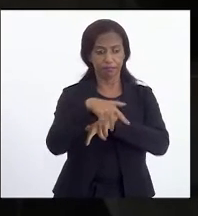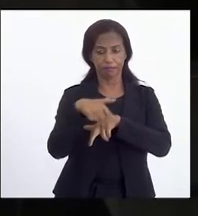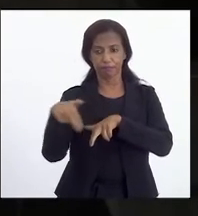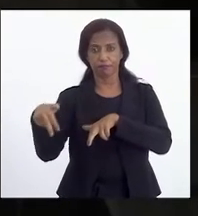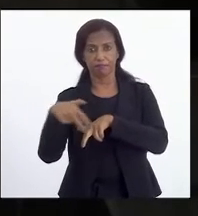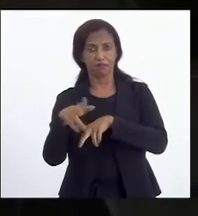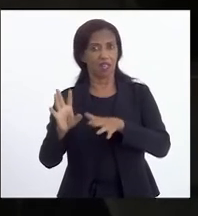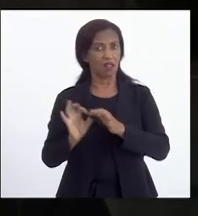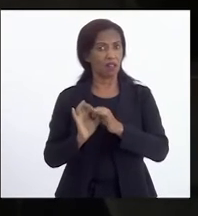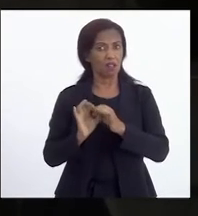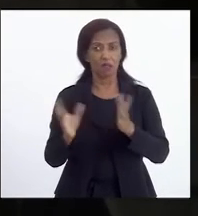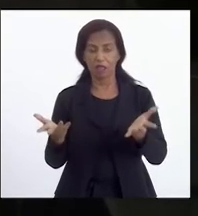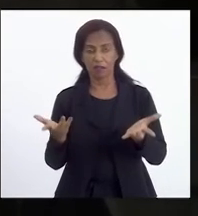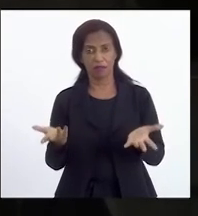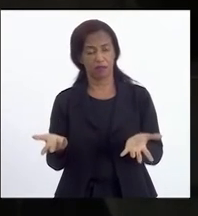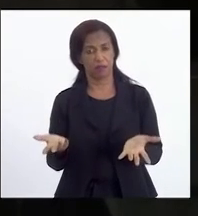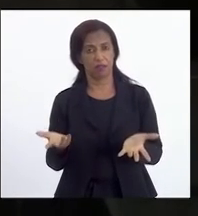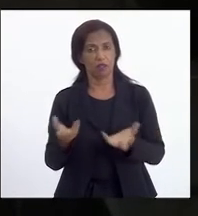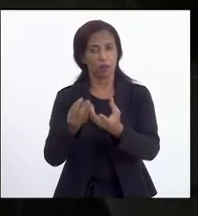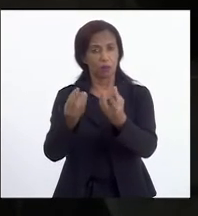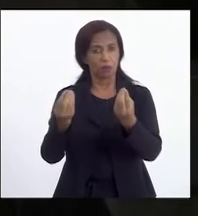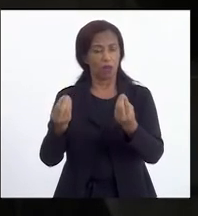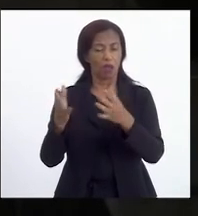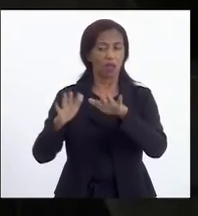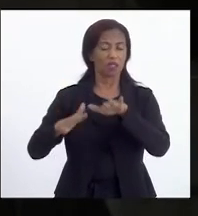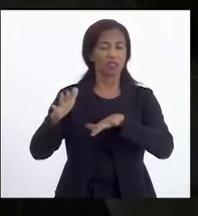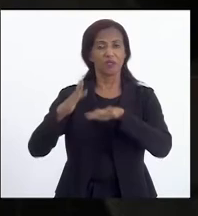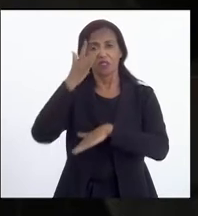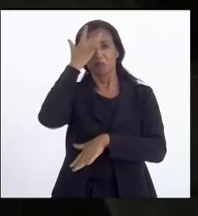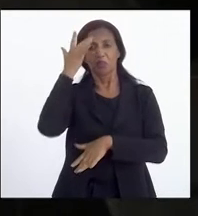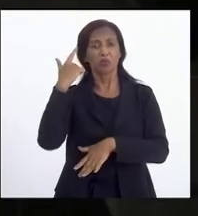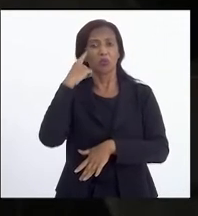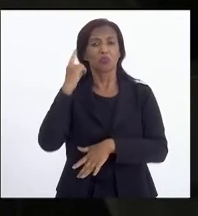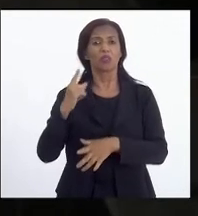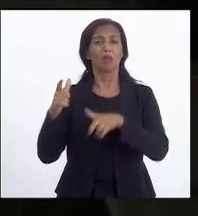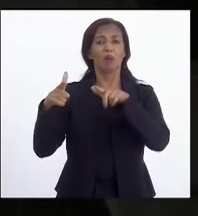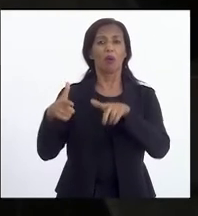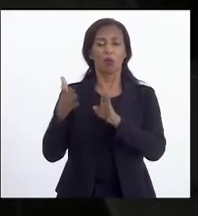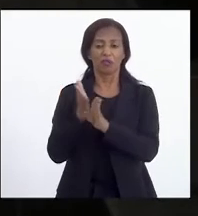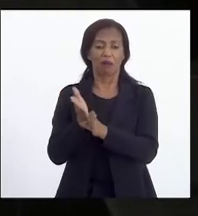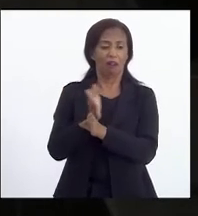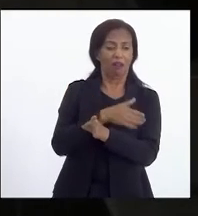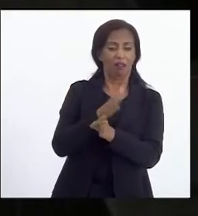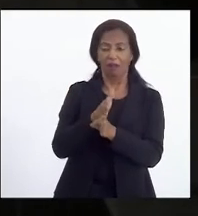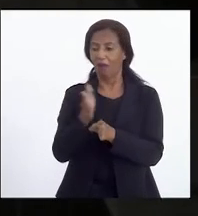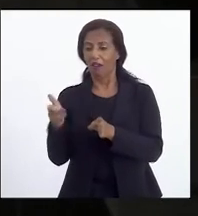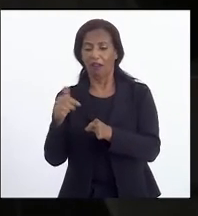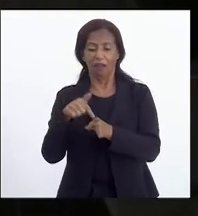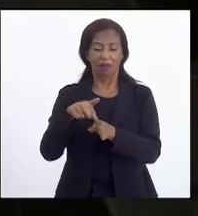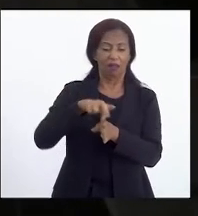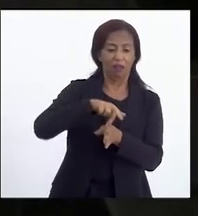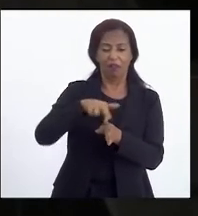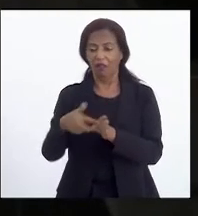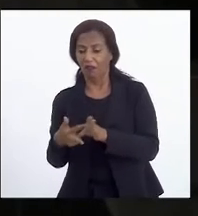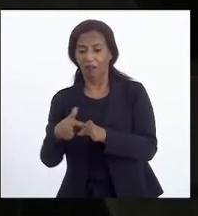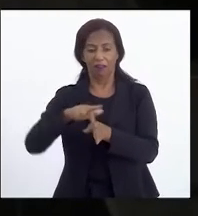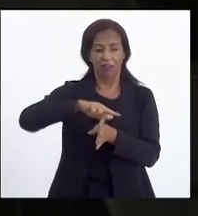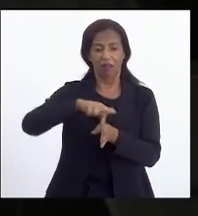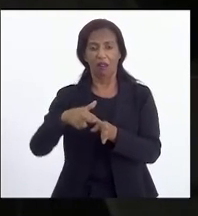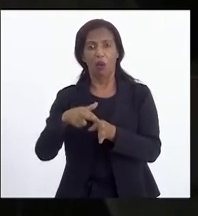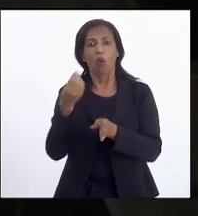ser livremente e muitas vezes ninguém sabe onde está divisa e como é que no município